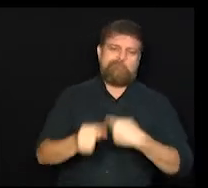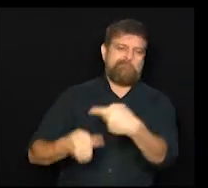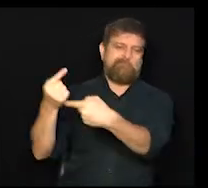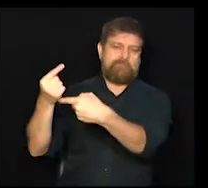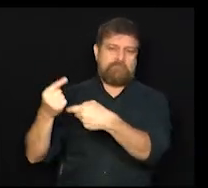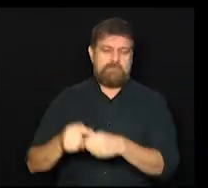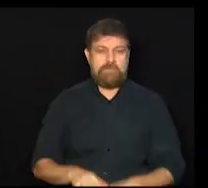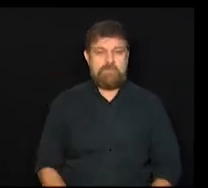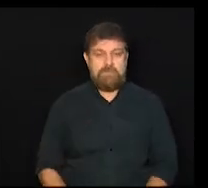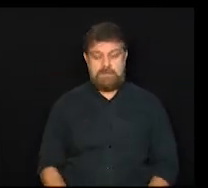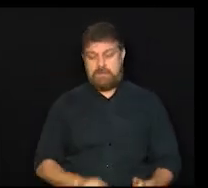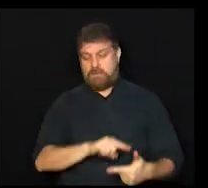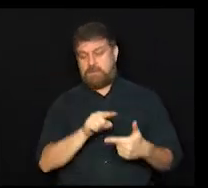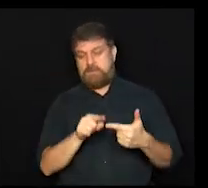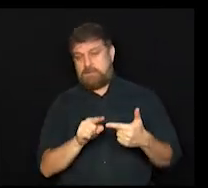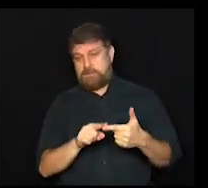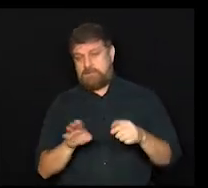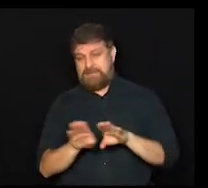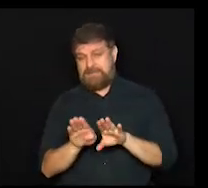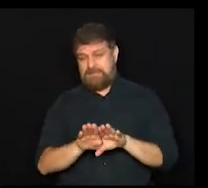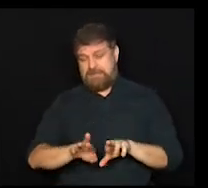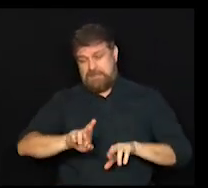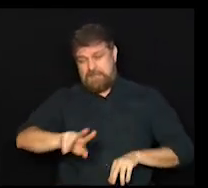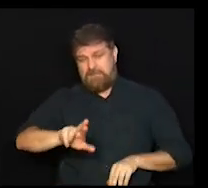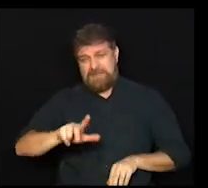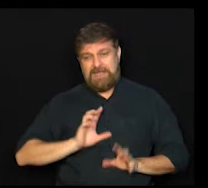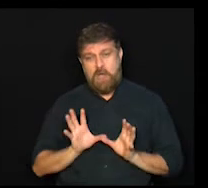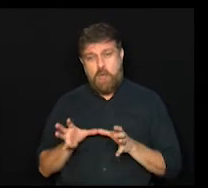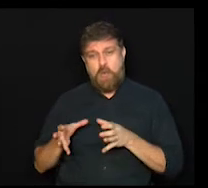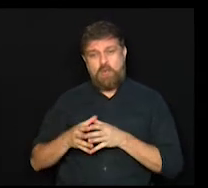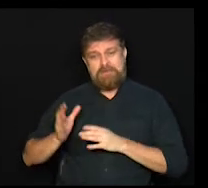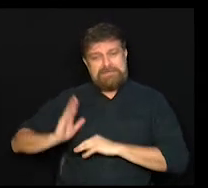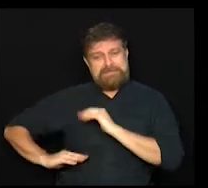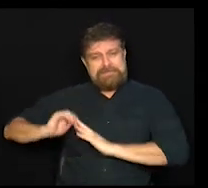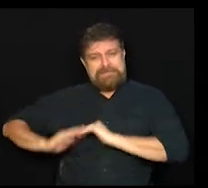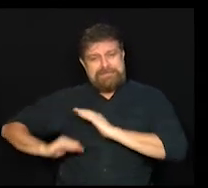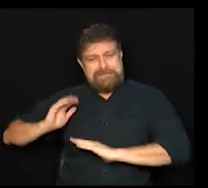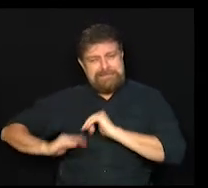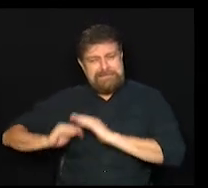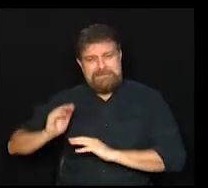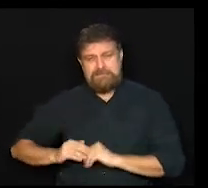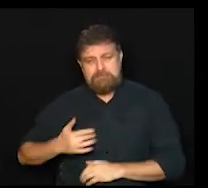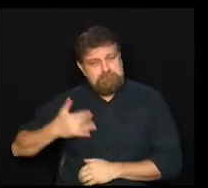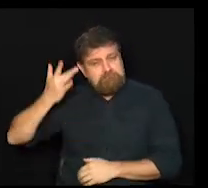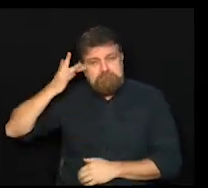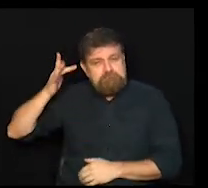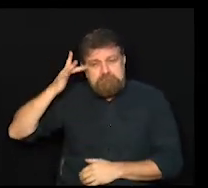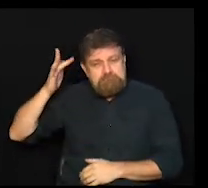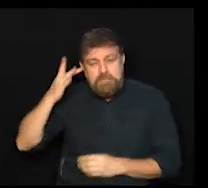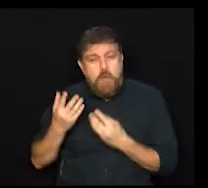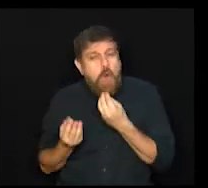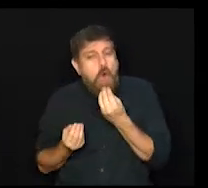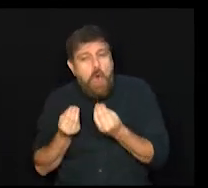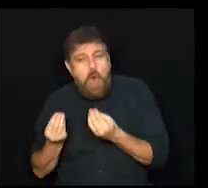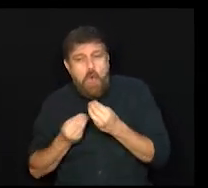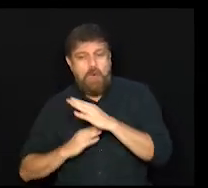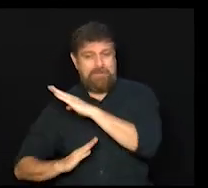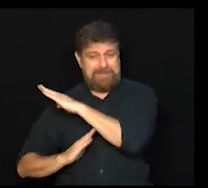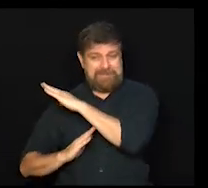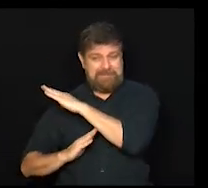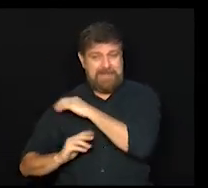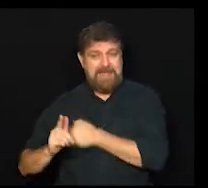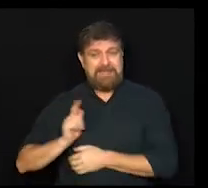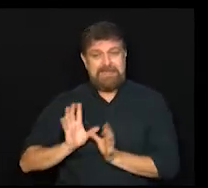coisa que faz toda a diferença é ter um grupo ativo, e neste caso eu não sei como é para a Câmara, mas ter um